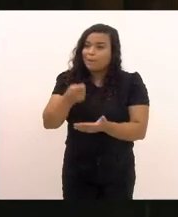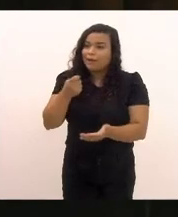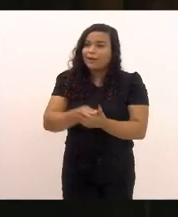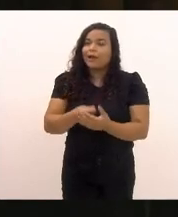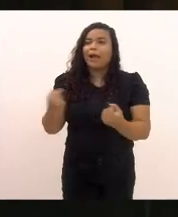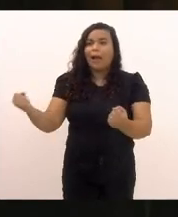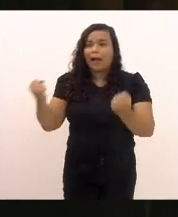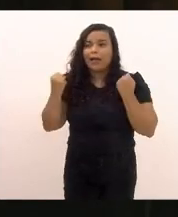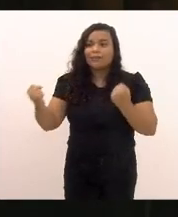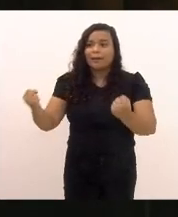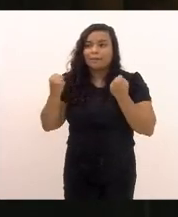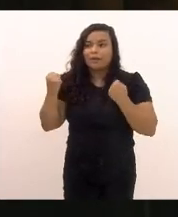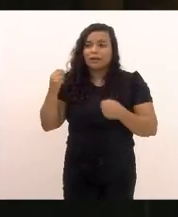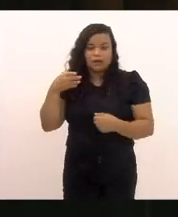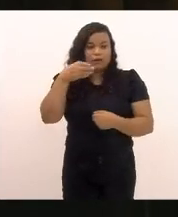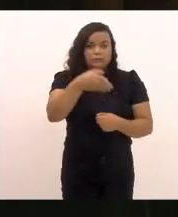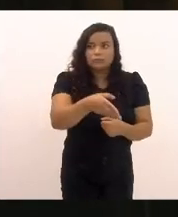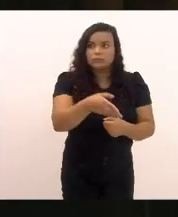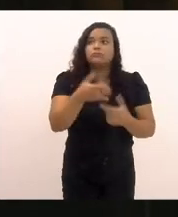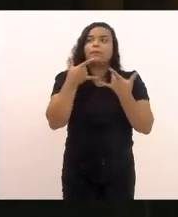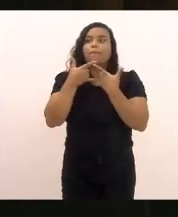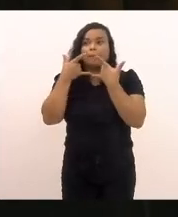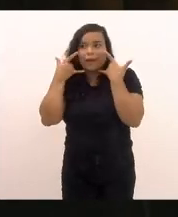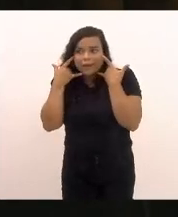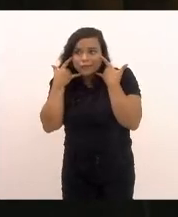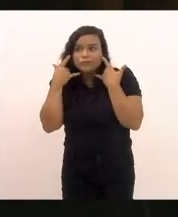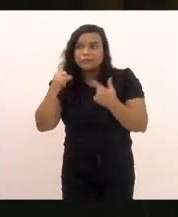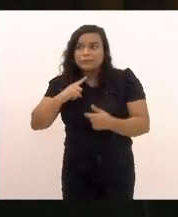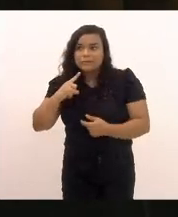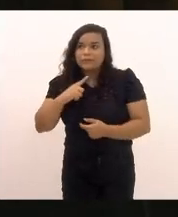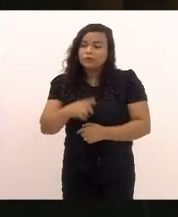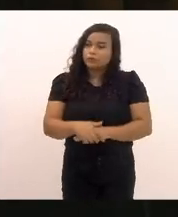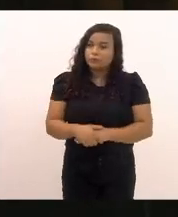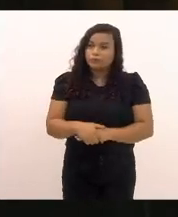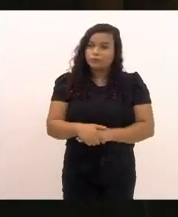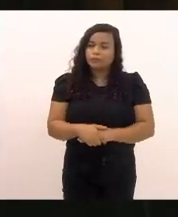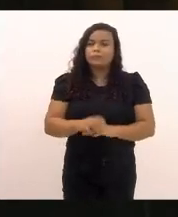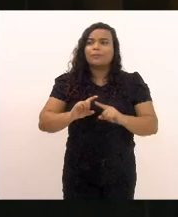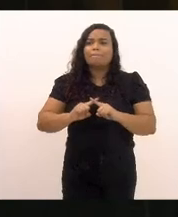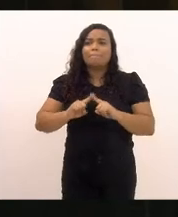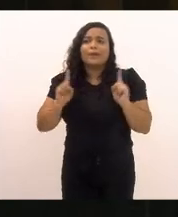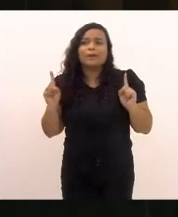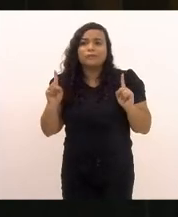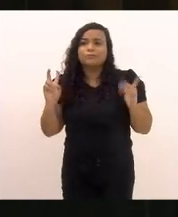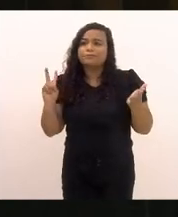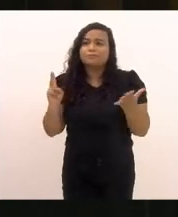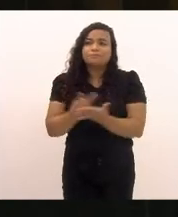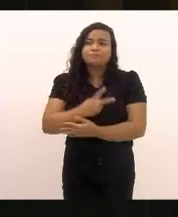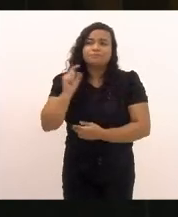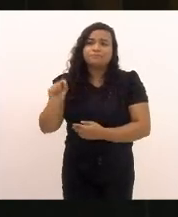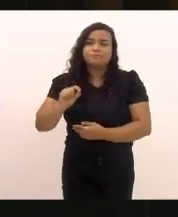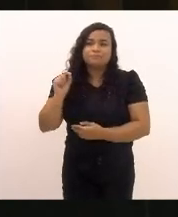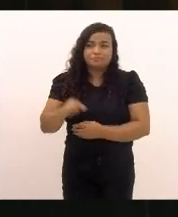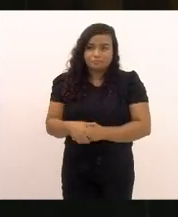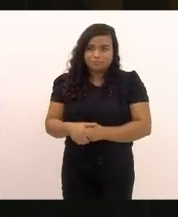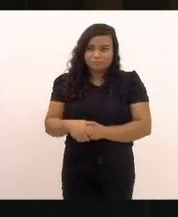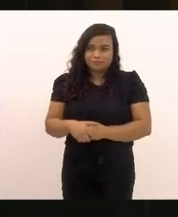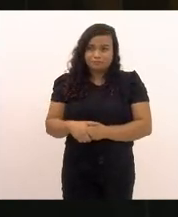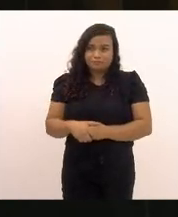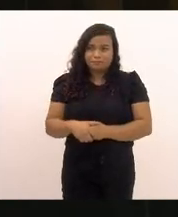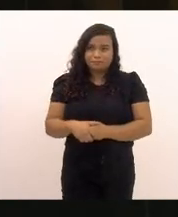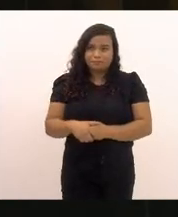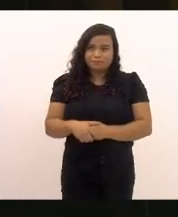academia usando as suas máscaras. Mas aí vem quase que a